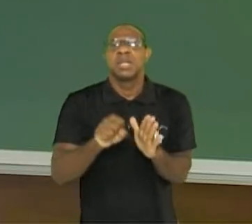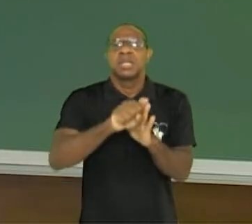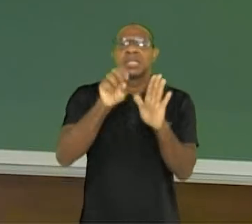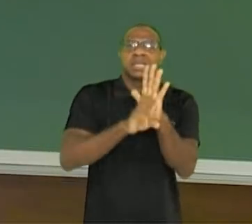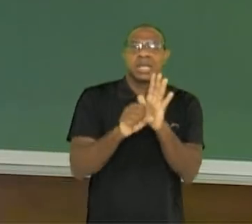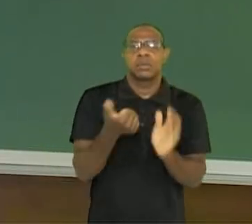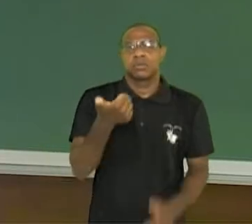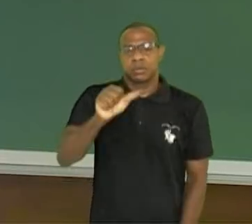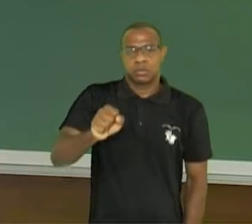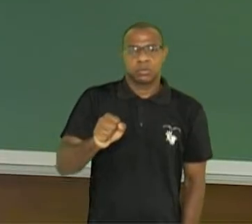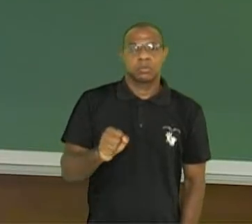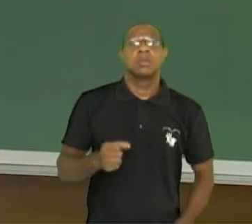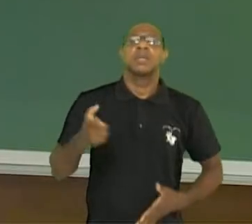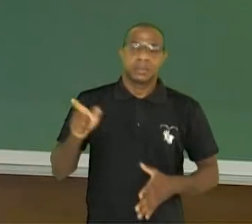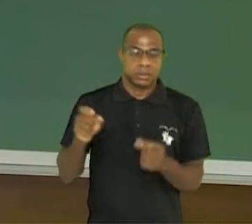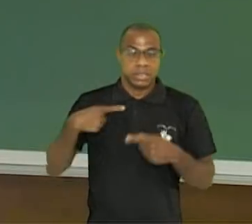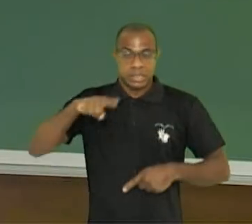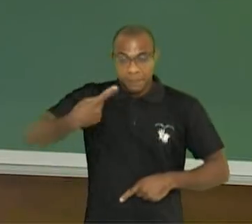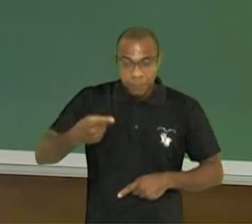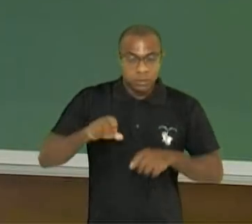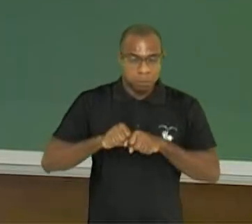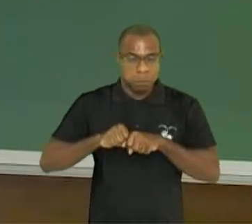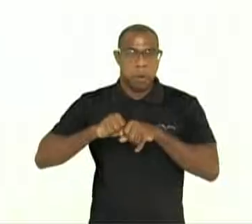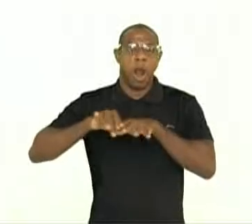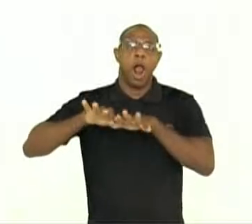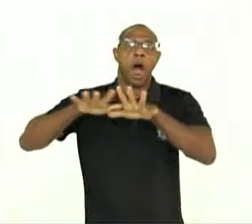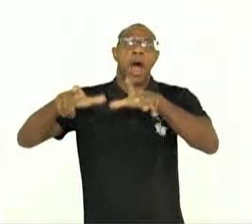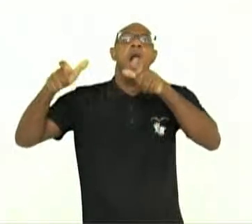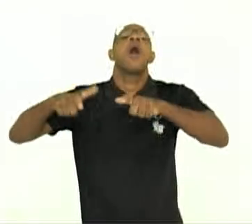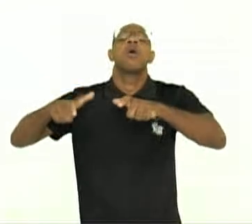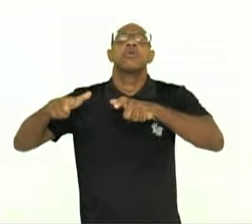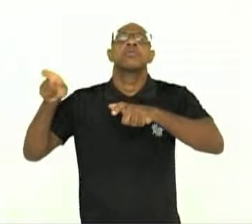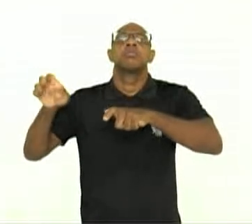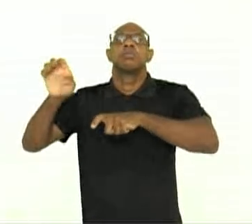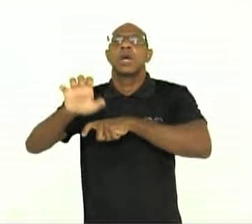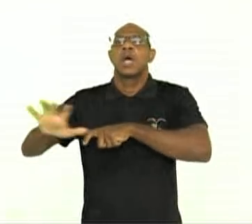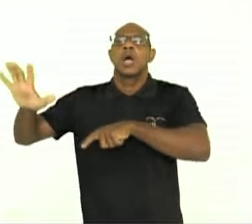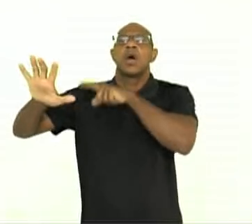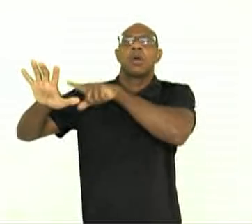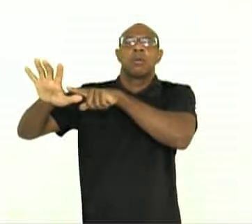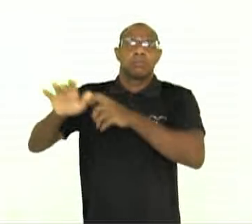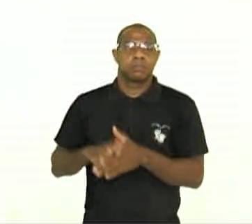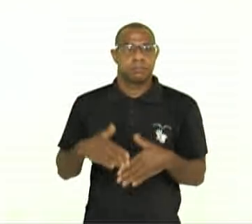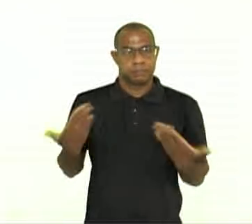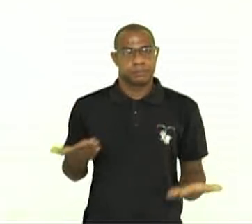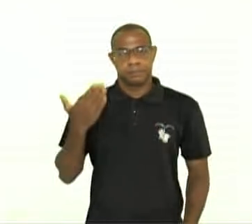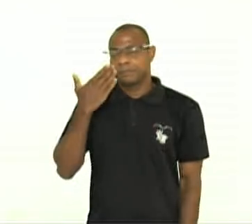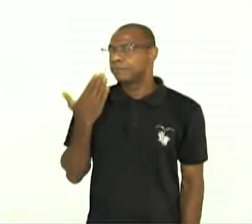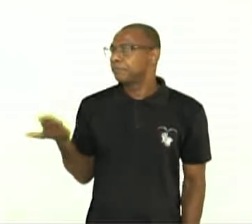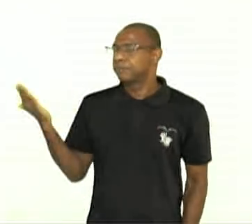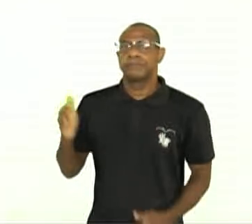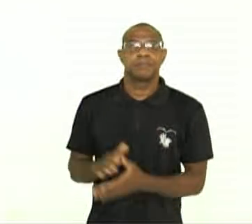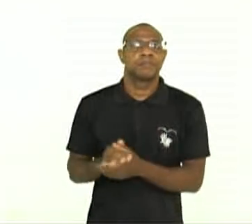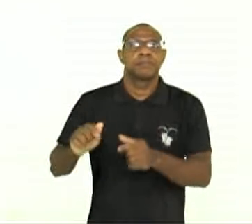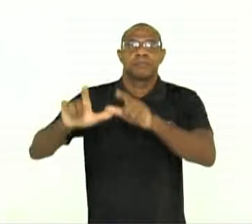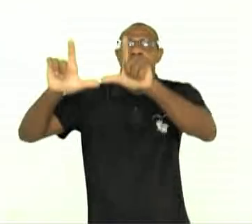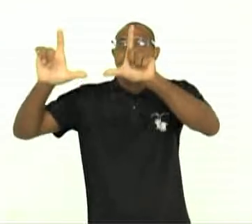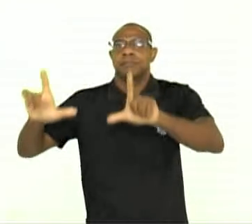pela Europa. A imagem que está na sua tela do lado direito mostra, aliás, uma pintura de 1801 da pequena cidade